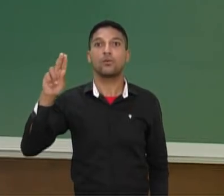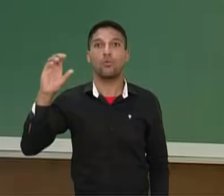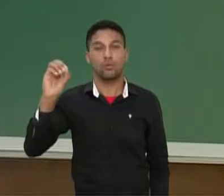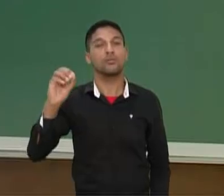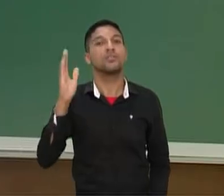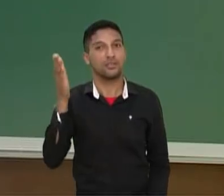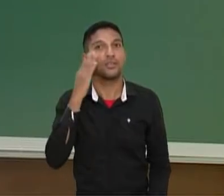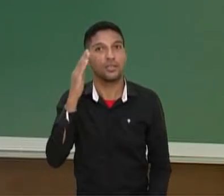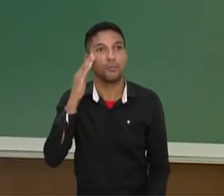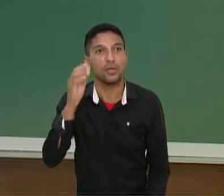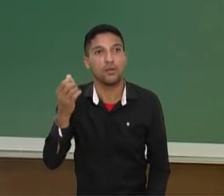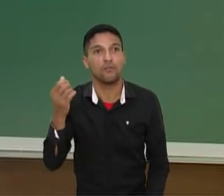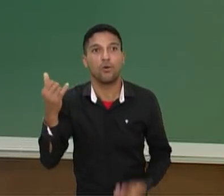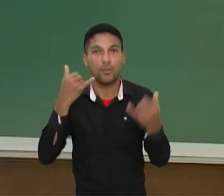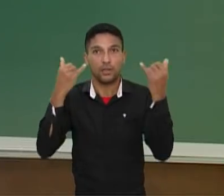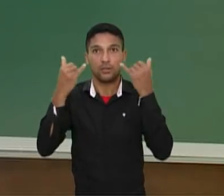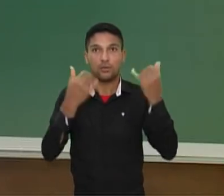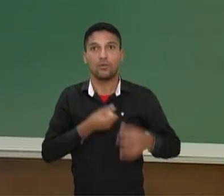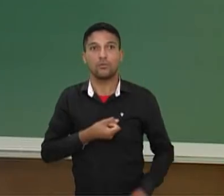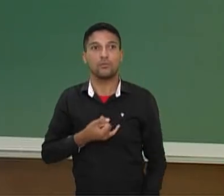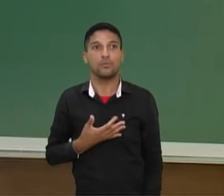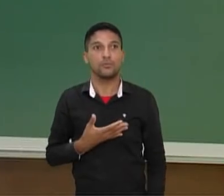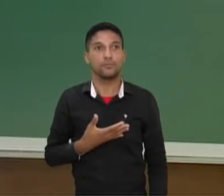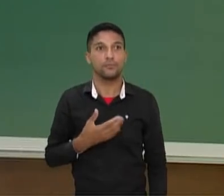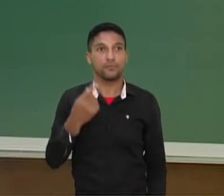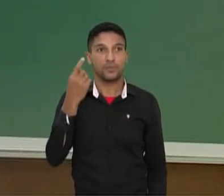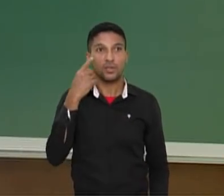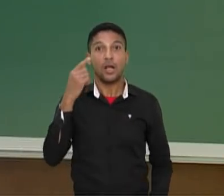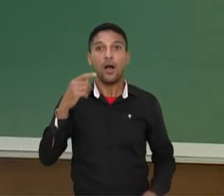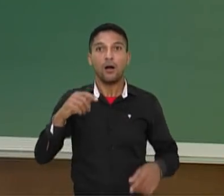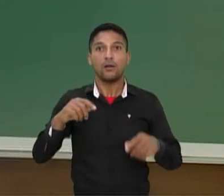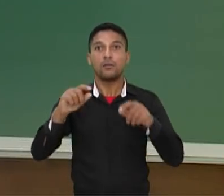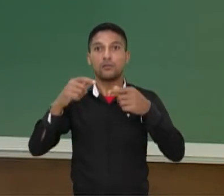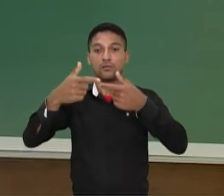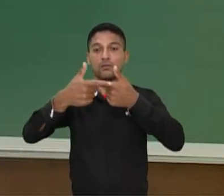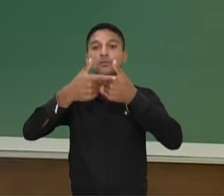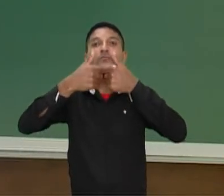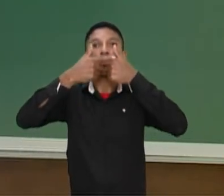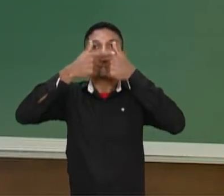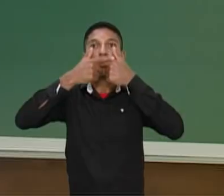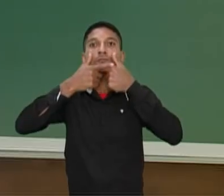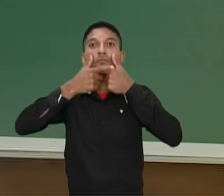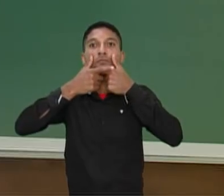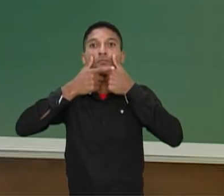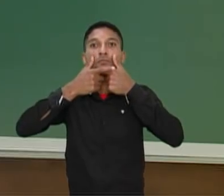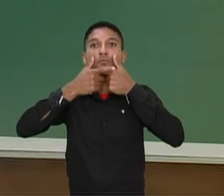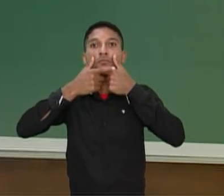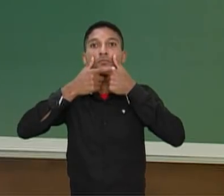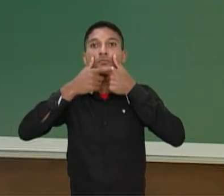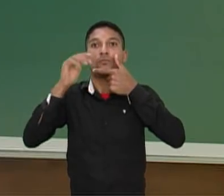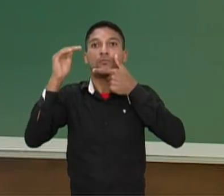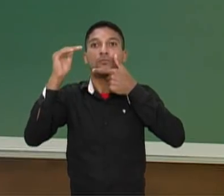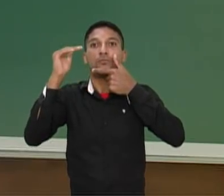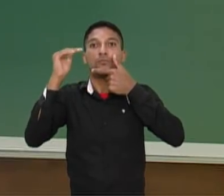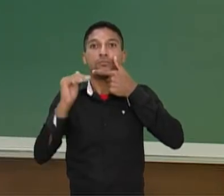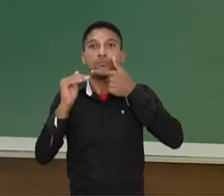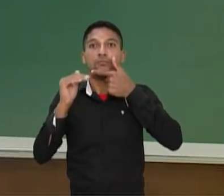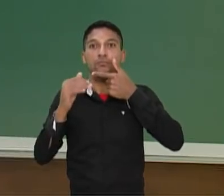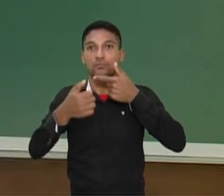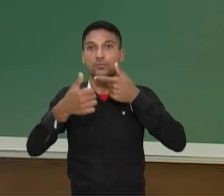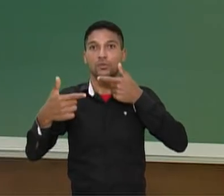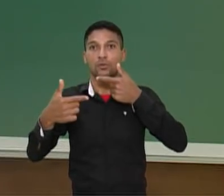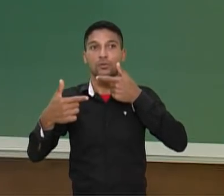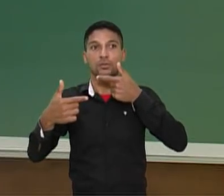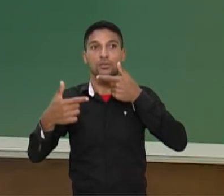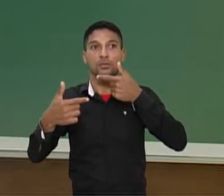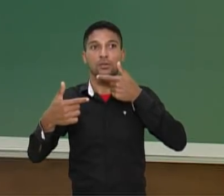era 24, ó, daqui até aqui. Se esse pedaço que desceu vale 12, para fechar o 24, esse outro